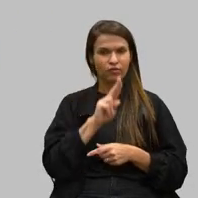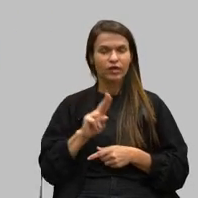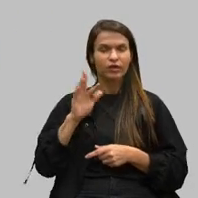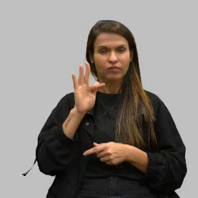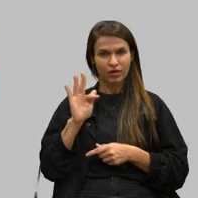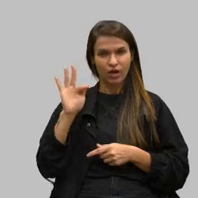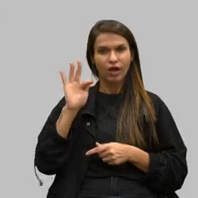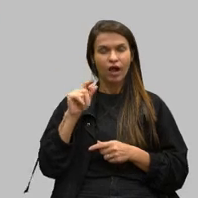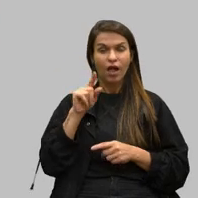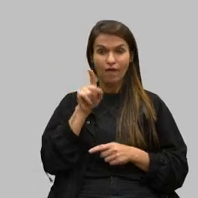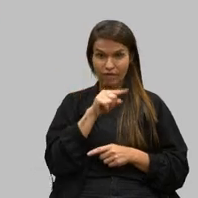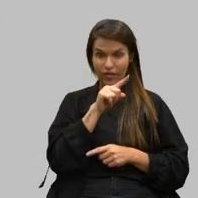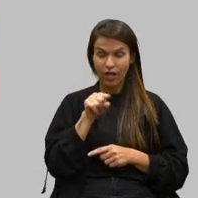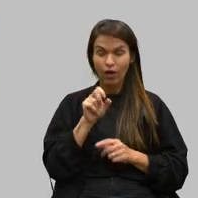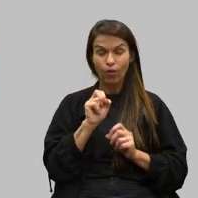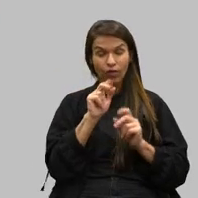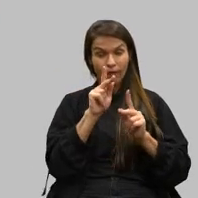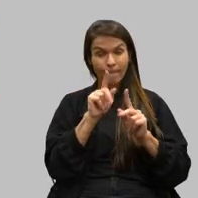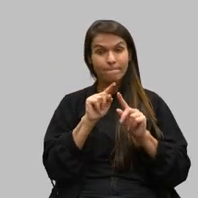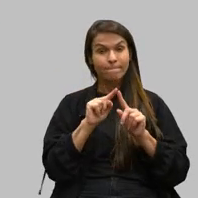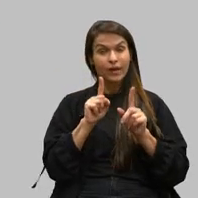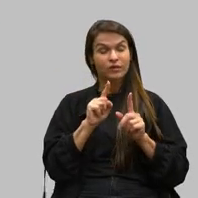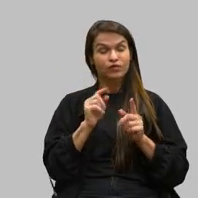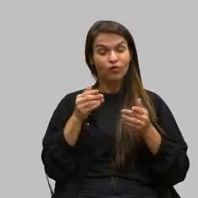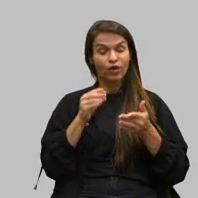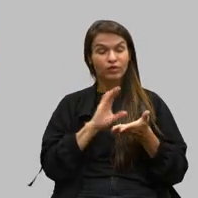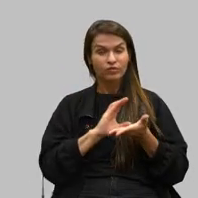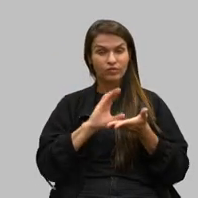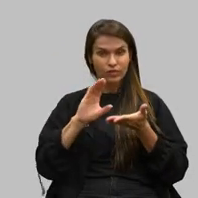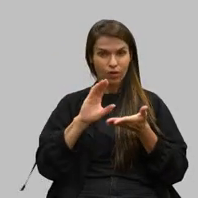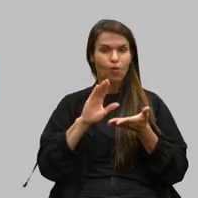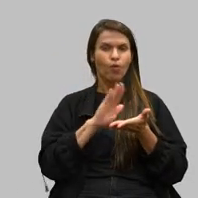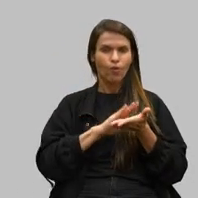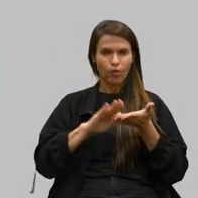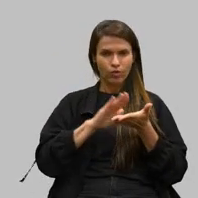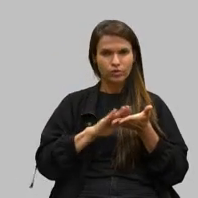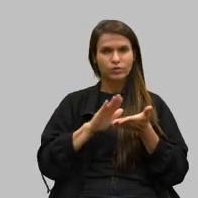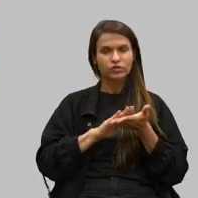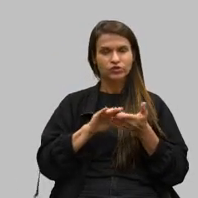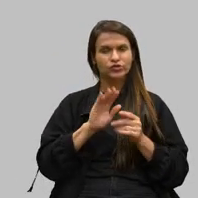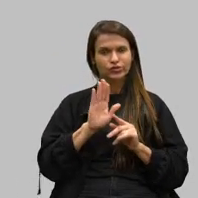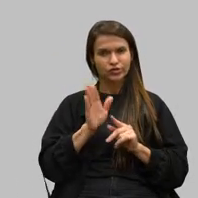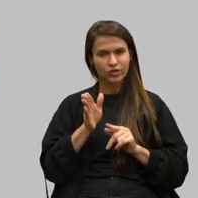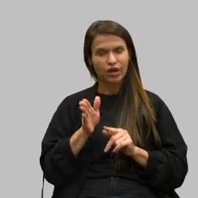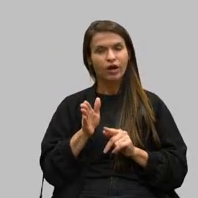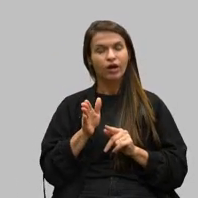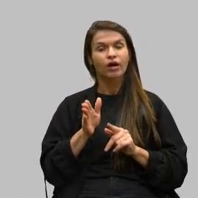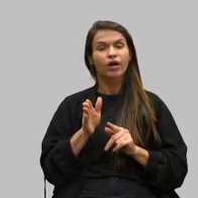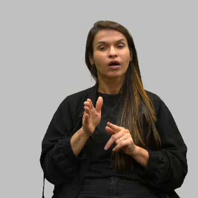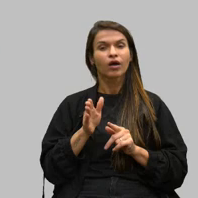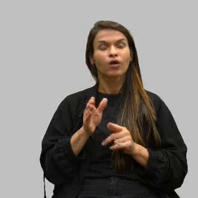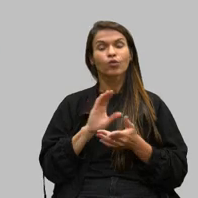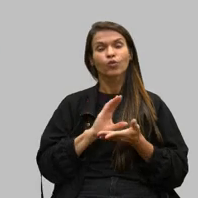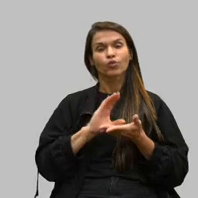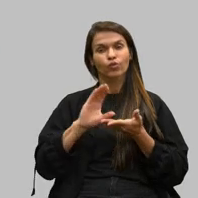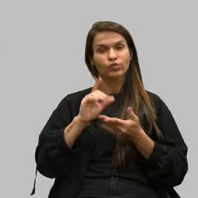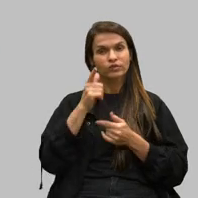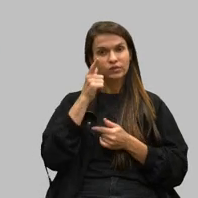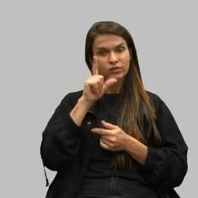isso é vedado, mas para investimento, o custeio a gente já passa via valora, mas investimento a gente conseguiu fazer.